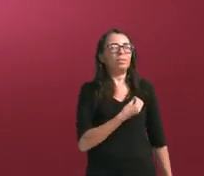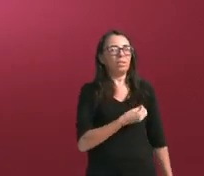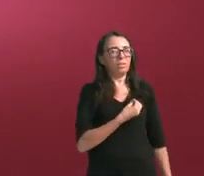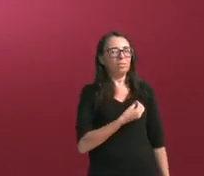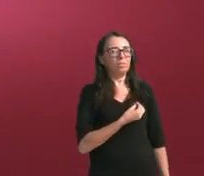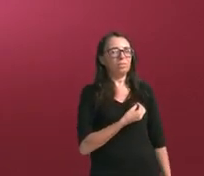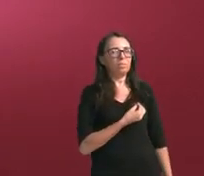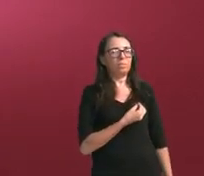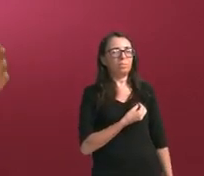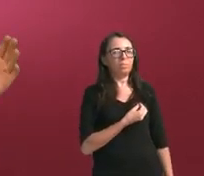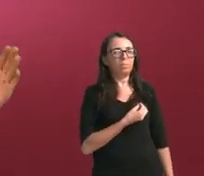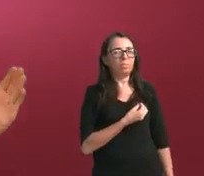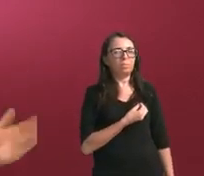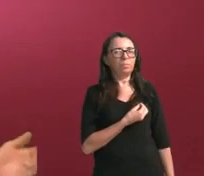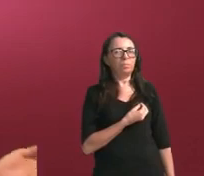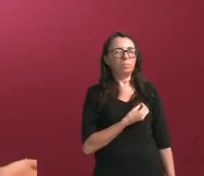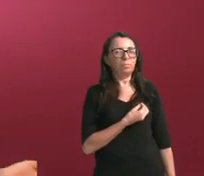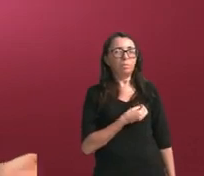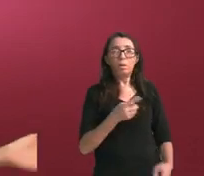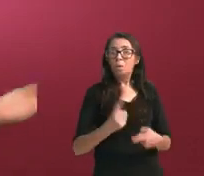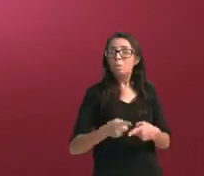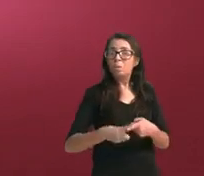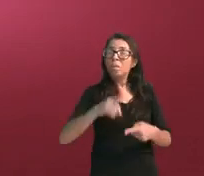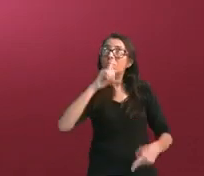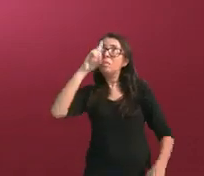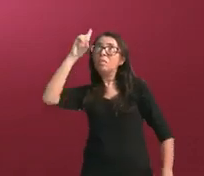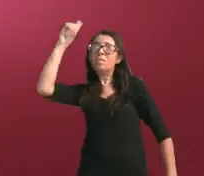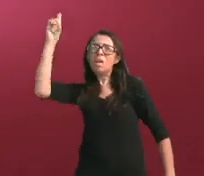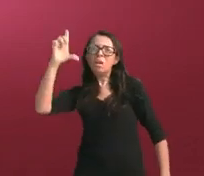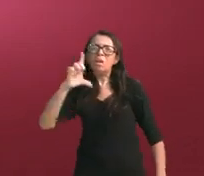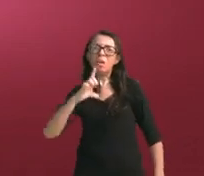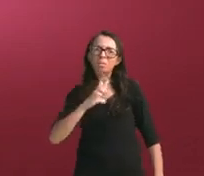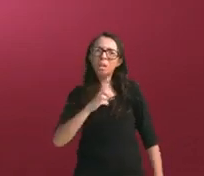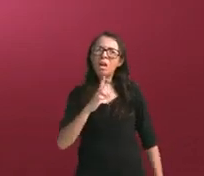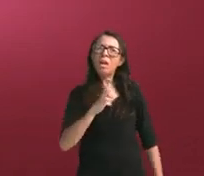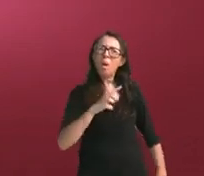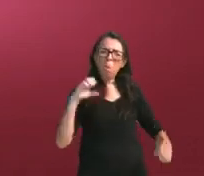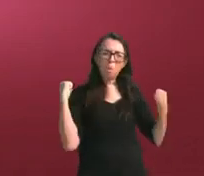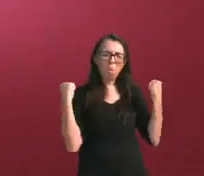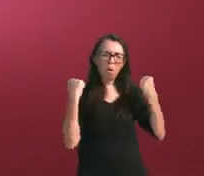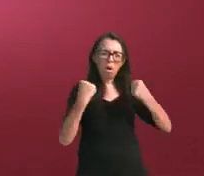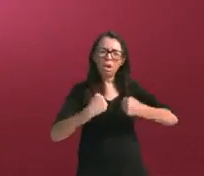fé, e agora nós vamos falar um pouquinho do Novo Testamento, né?